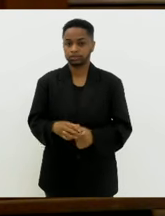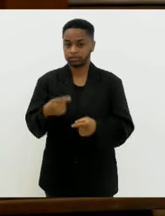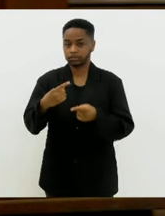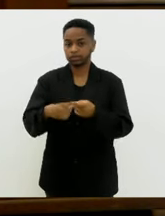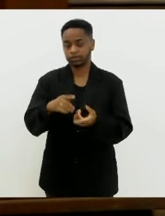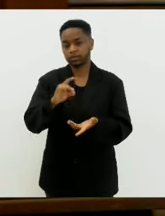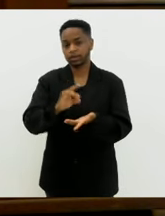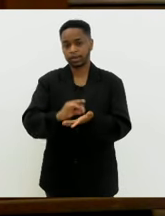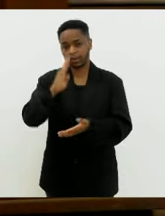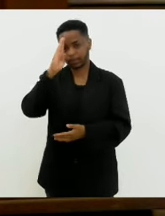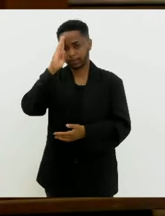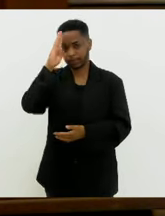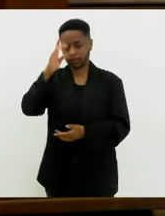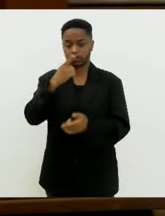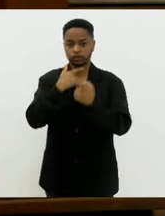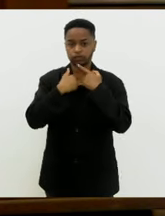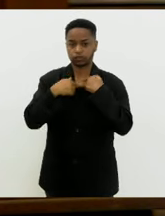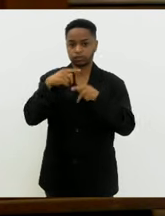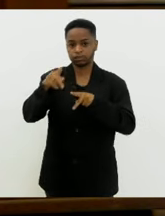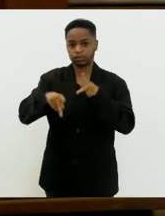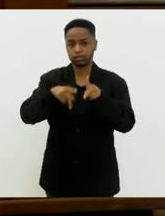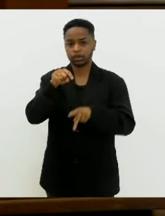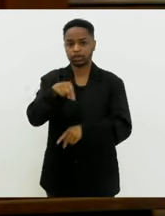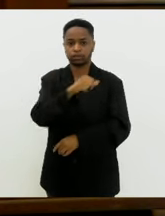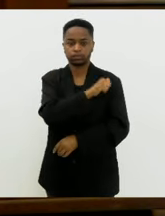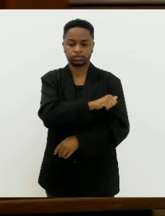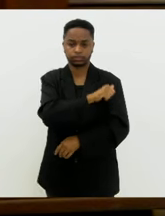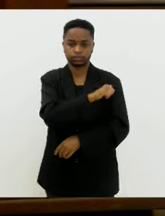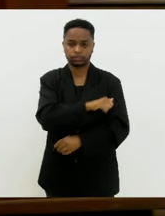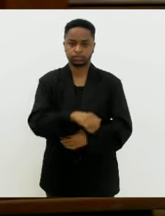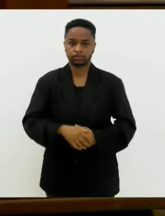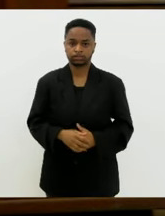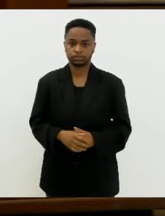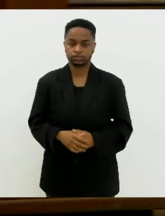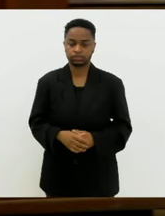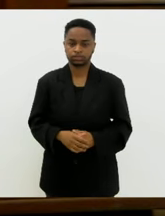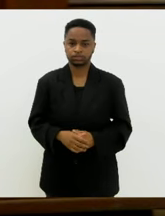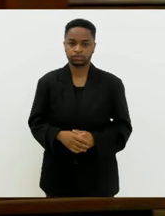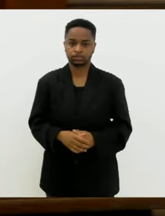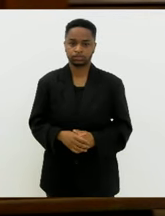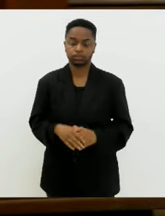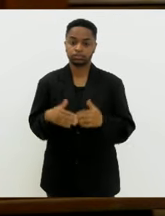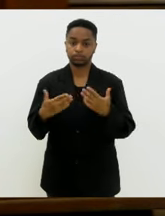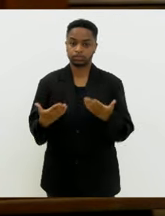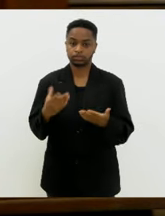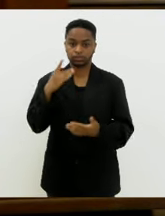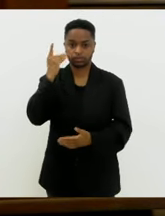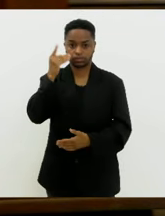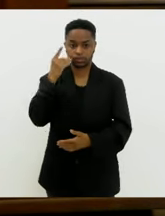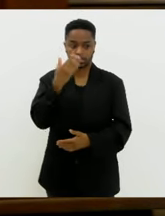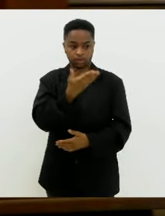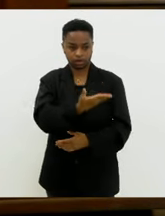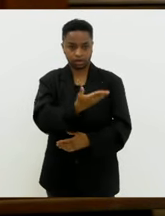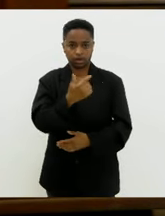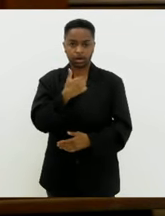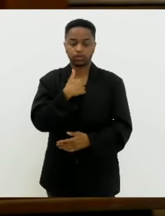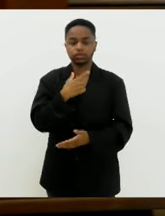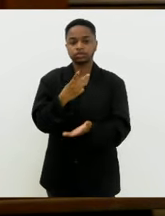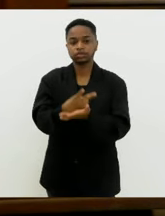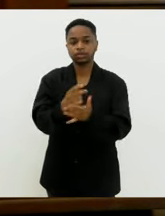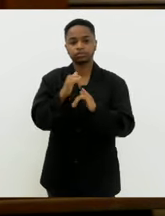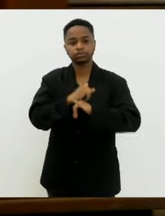anseio da população fluminense. Deputado Cozolino, eu costumo dizer, e